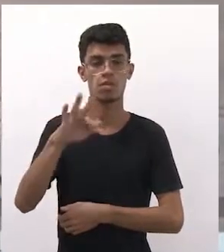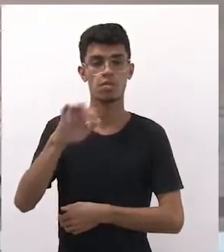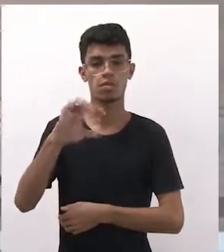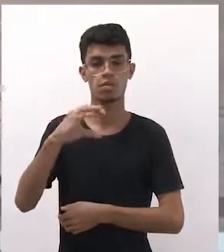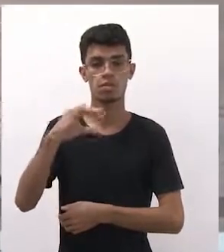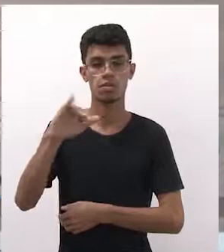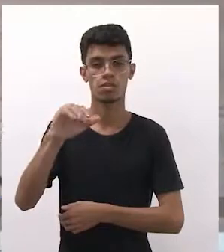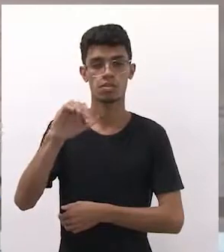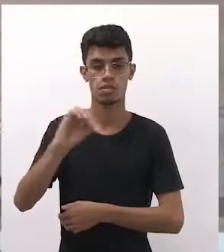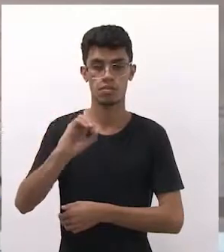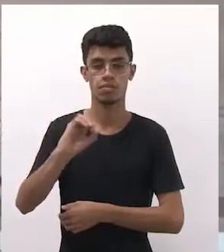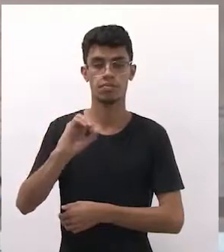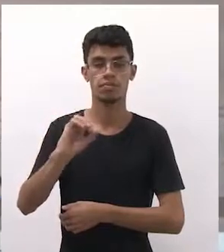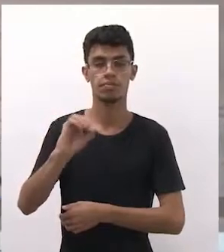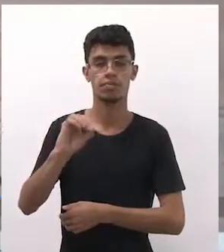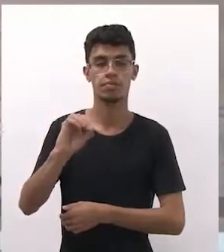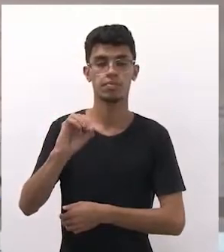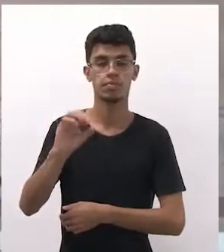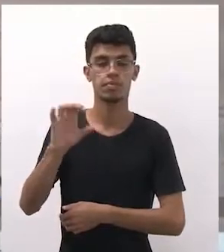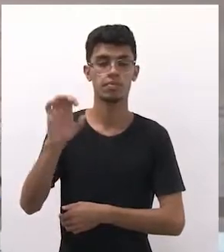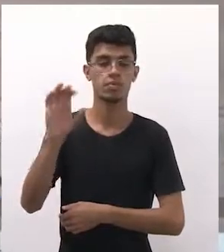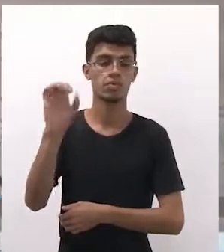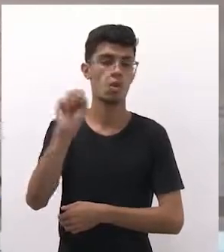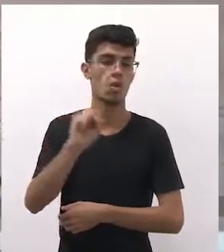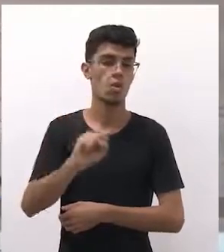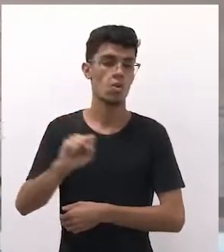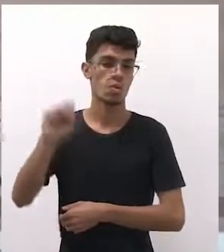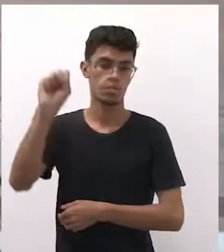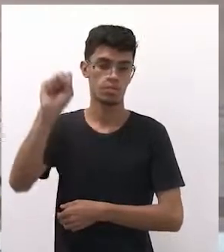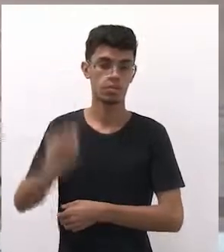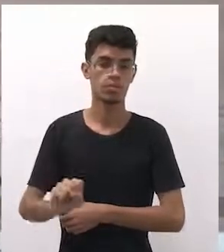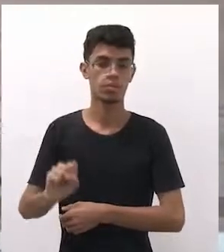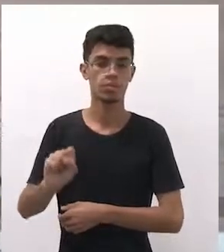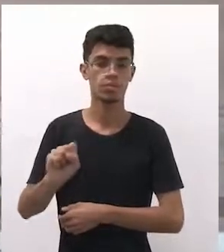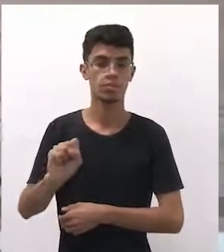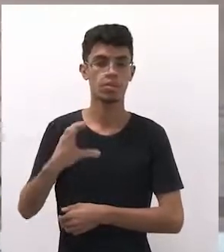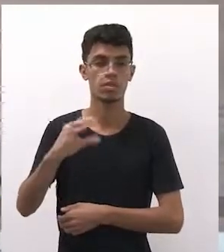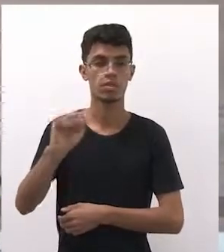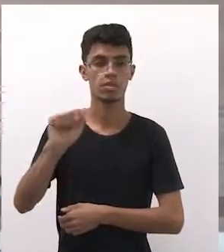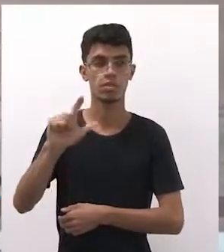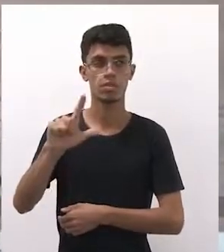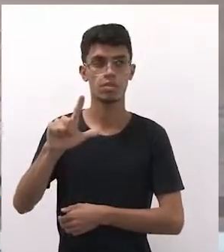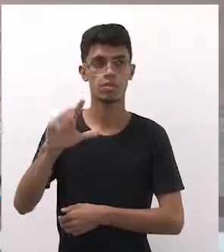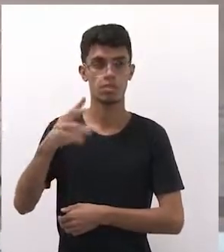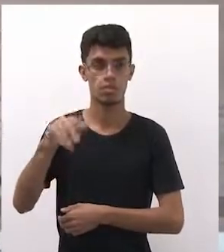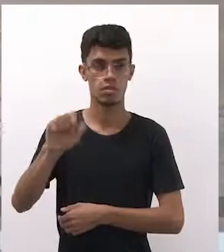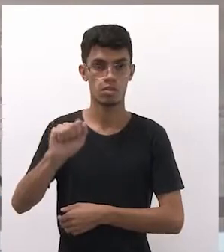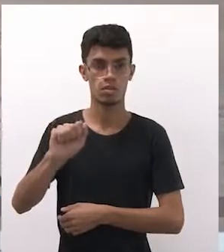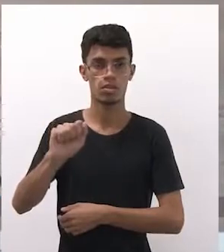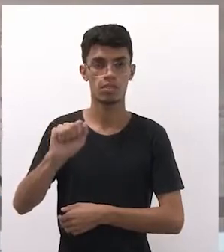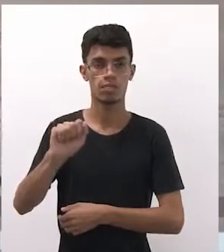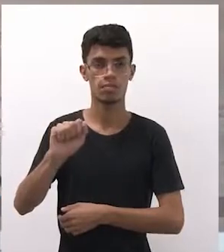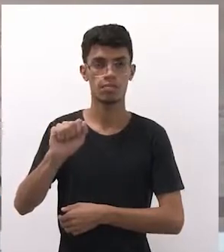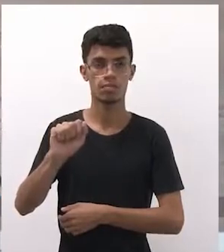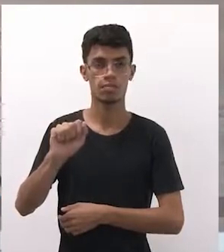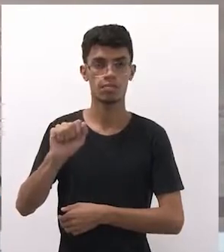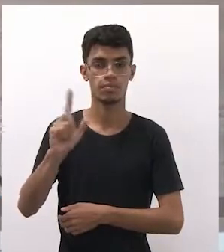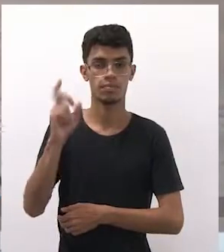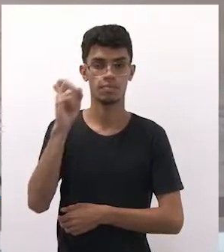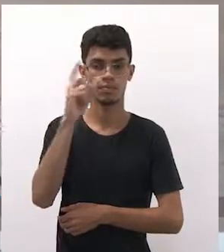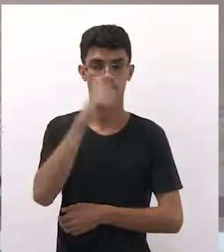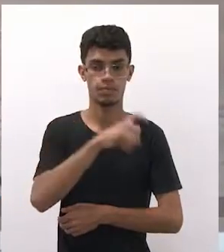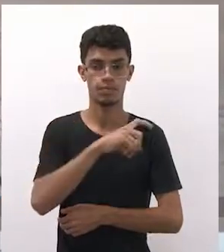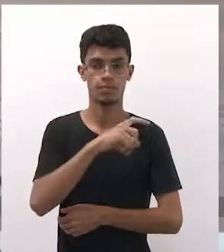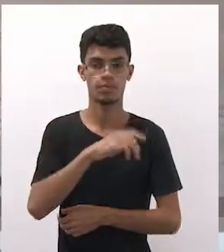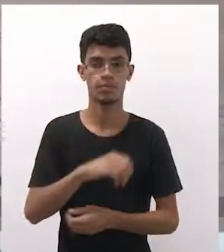Tânia referiu. Aqui no Sul, a gente tem no setor calçadista, que é muito difícil para eu, como juíza do trabalho, comprar sapato,